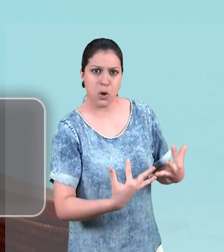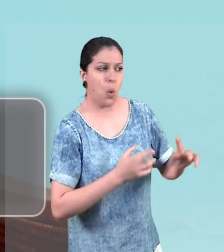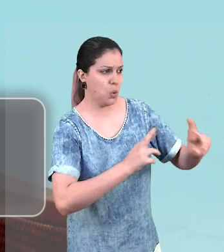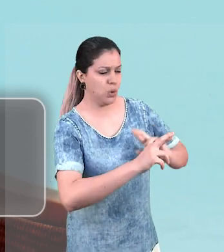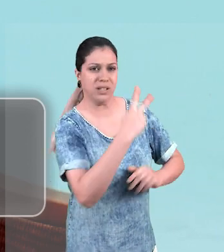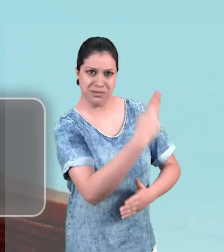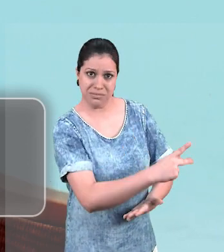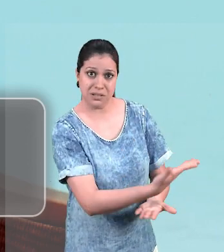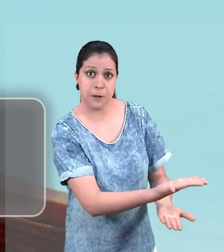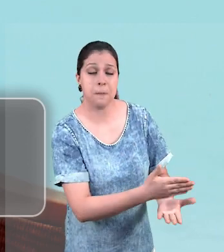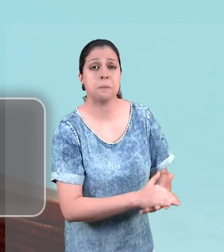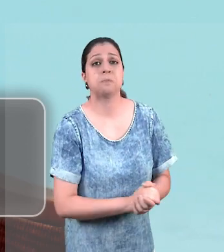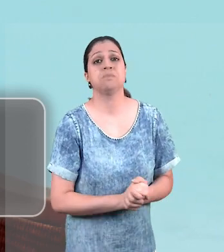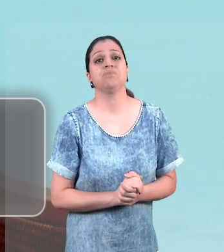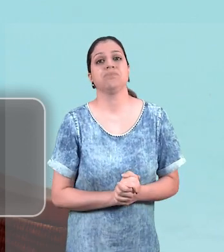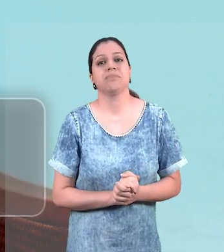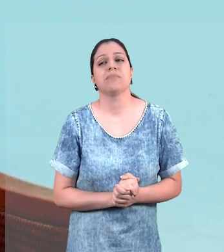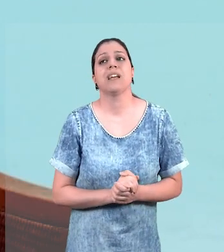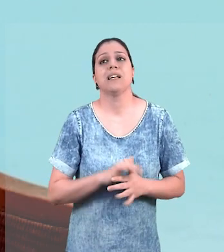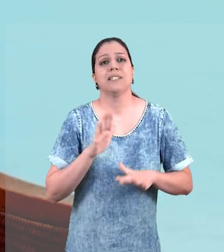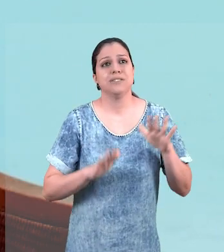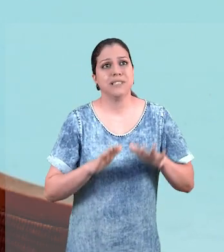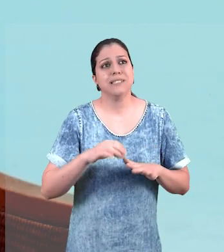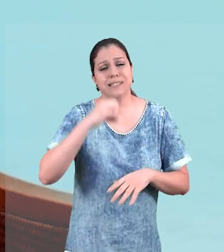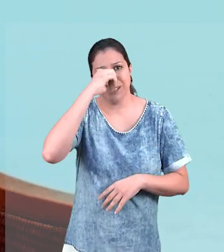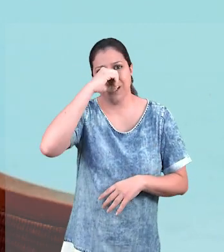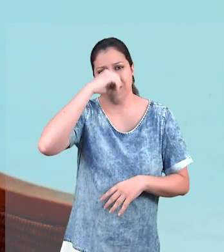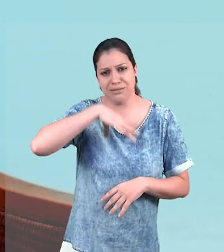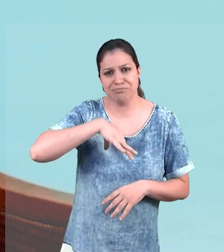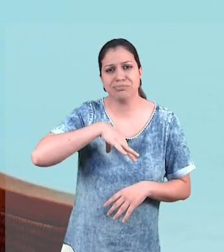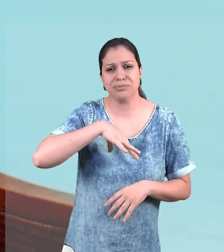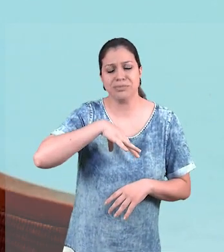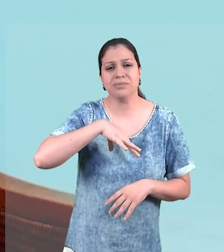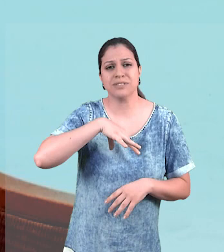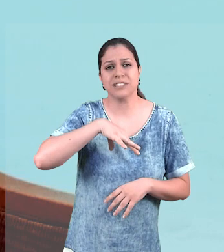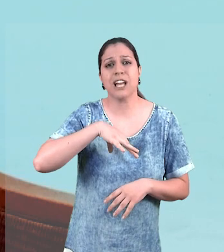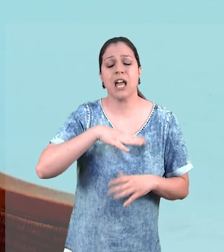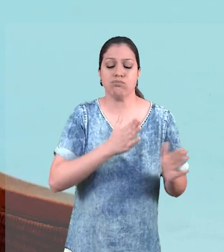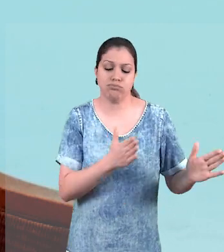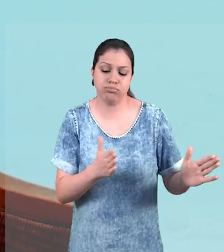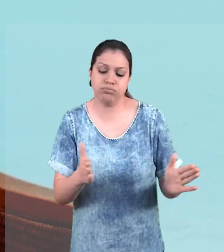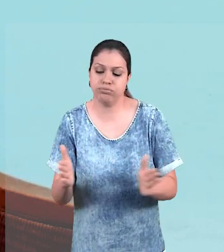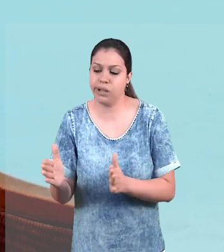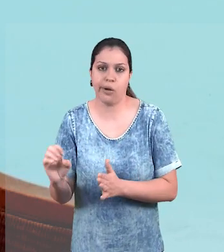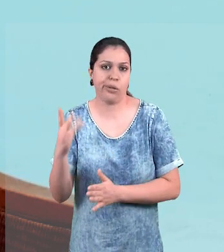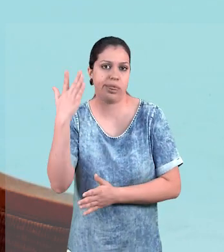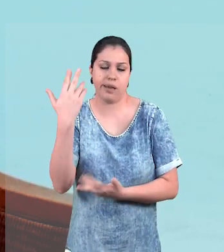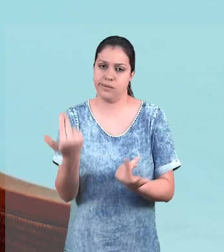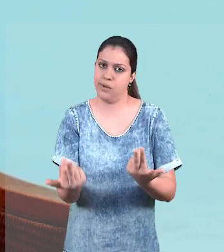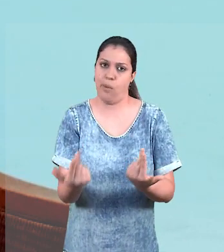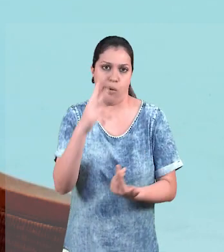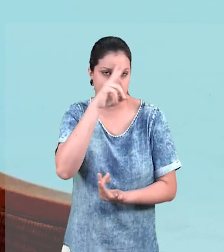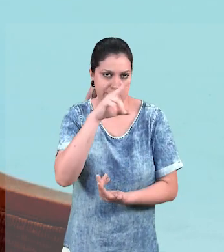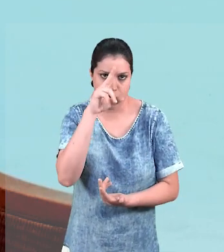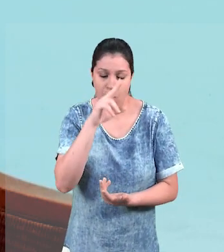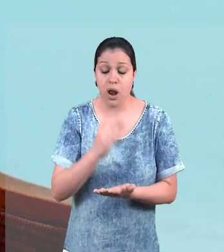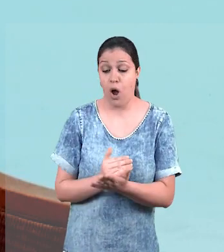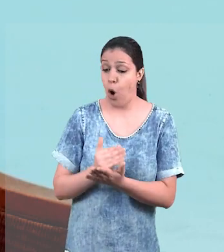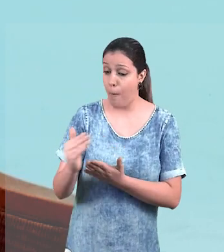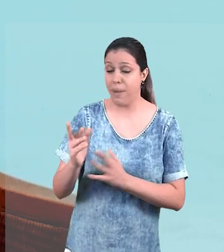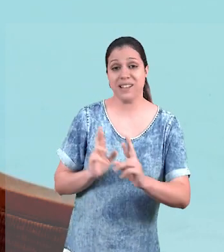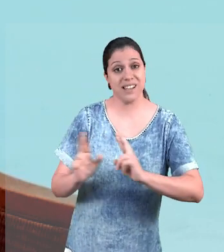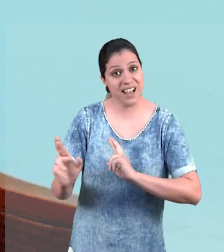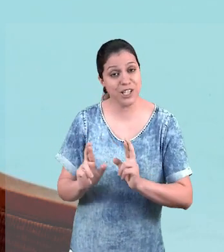com todo o relacionamento dela. Normalmente as relações abusivas, ela tem o mesmo percurso. A mulher, ela inicia